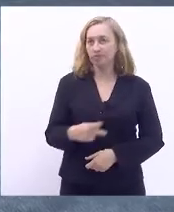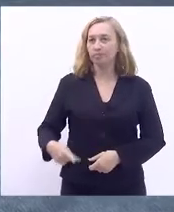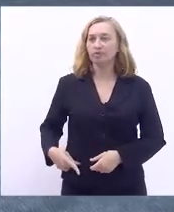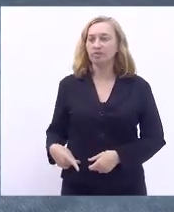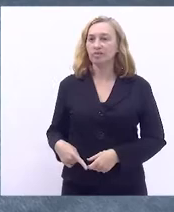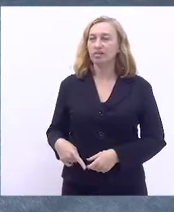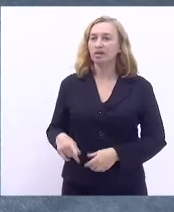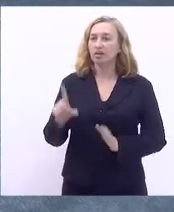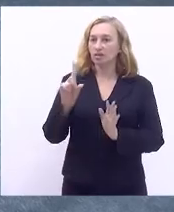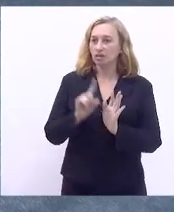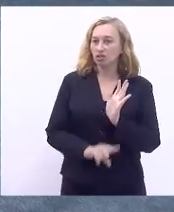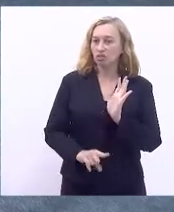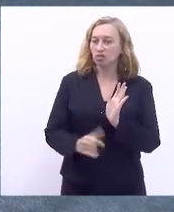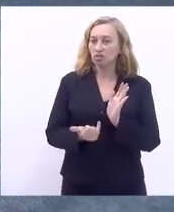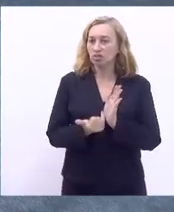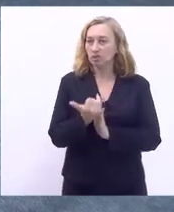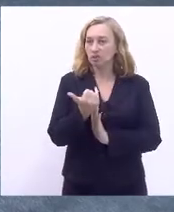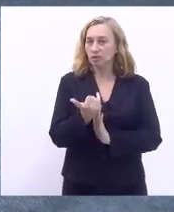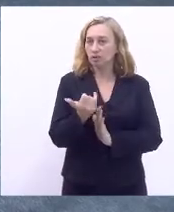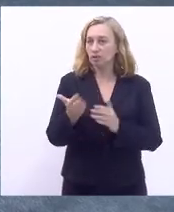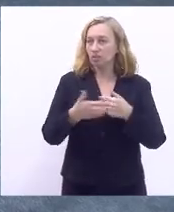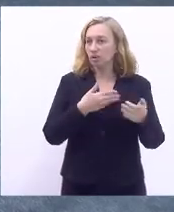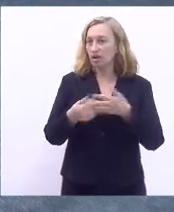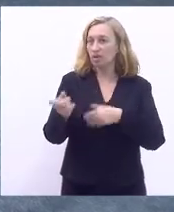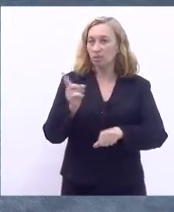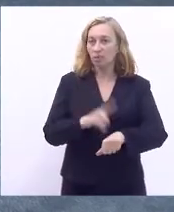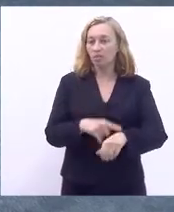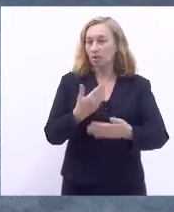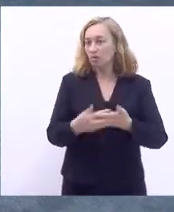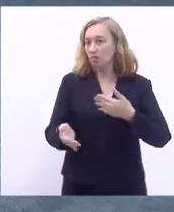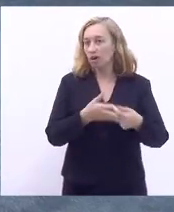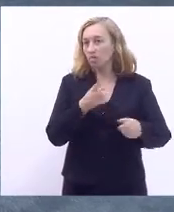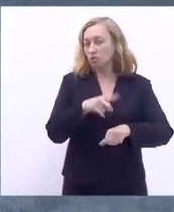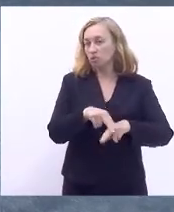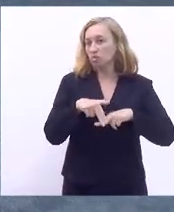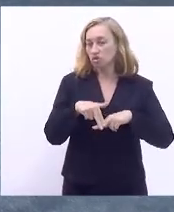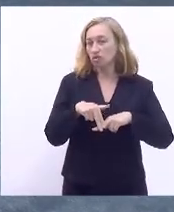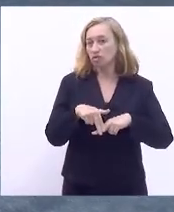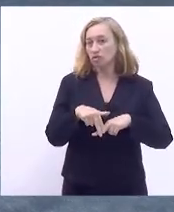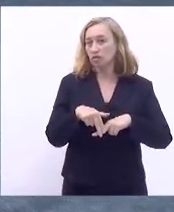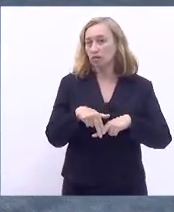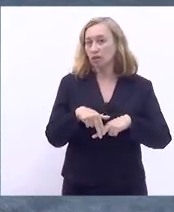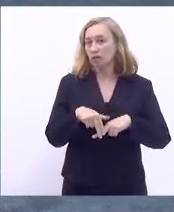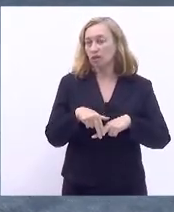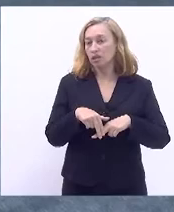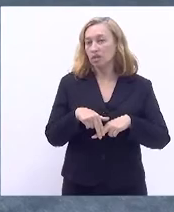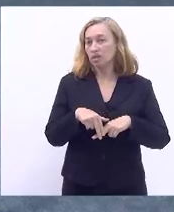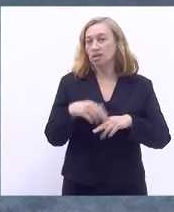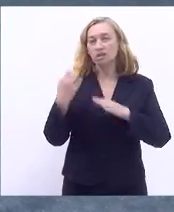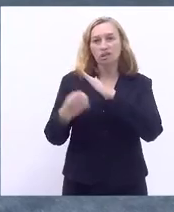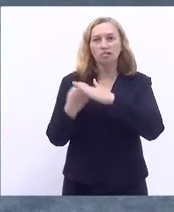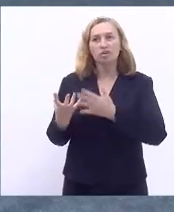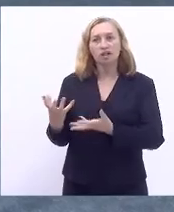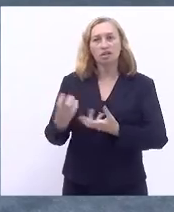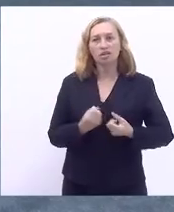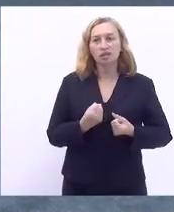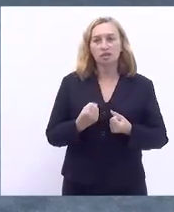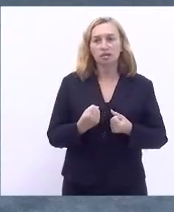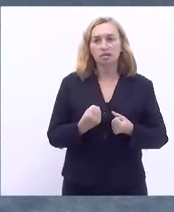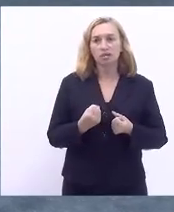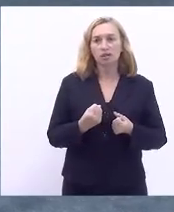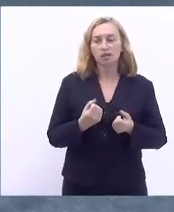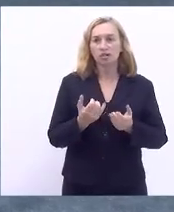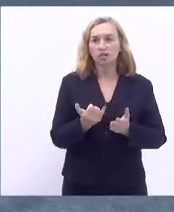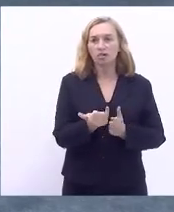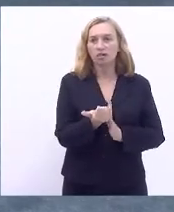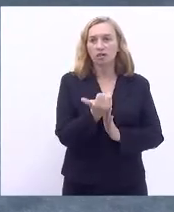favor da redução de imposto a qualquer tempo, pelo motivo que for e para quem for. Essa empresa recebeu benefício fiscal para se instalar